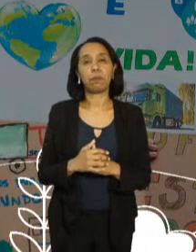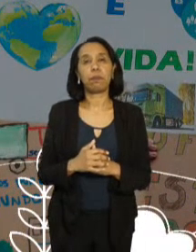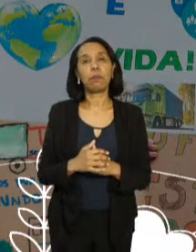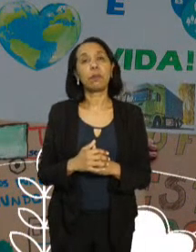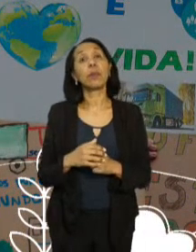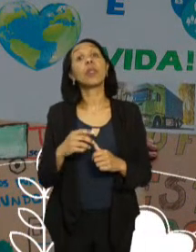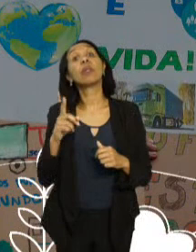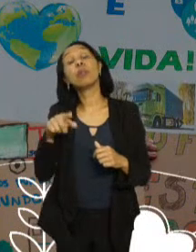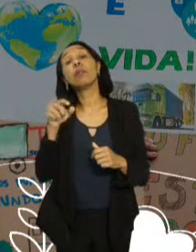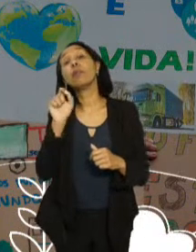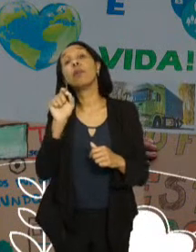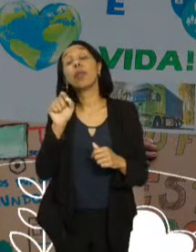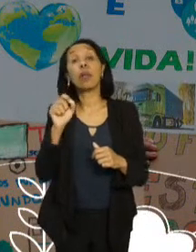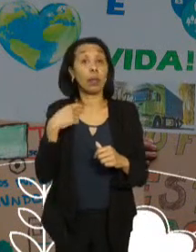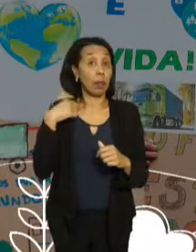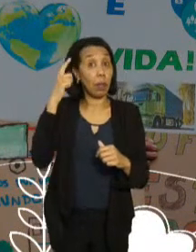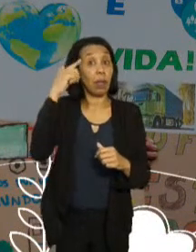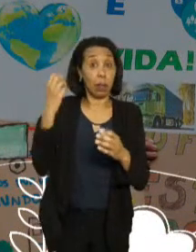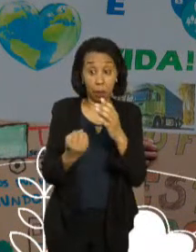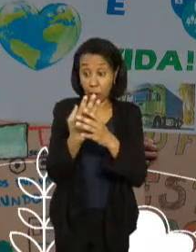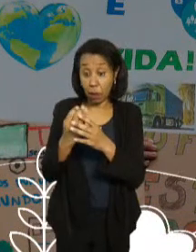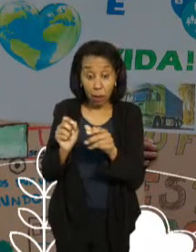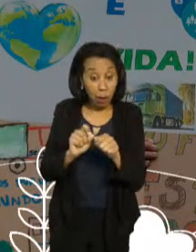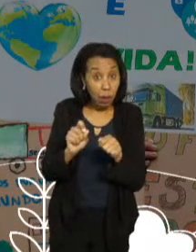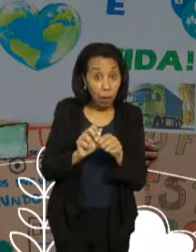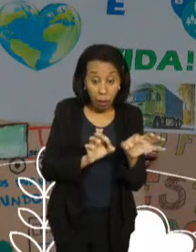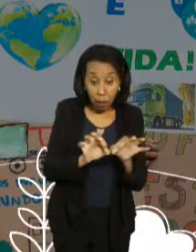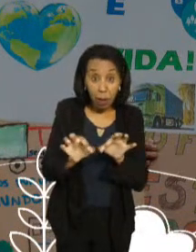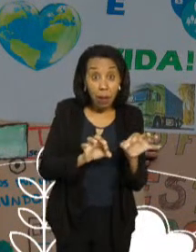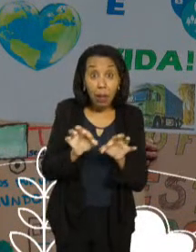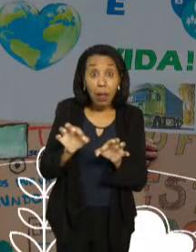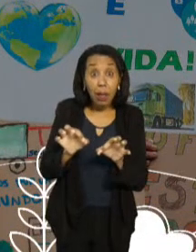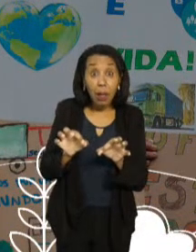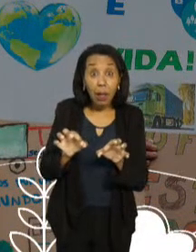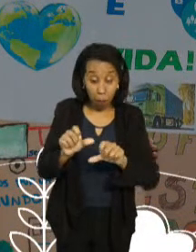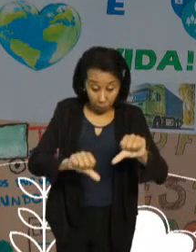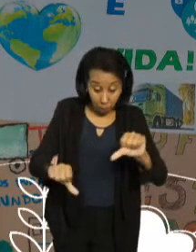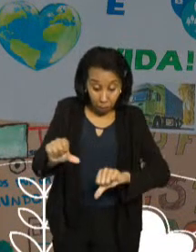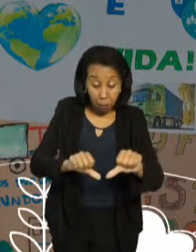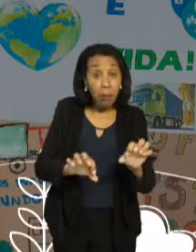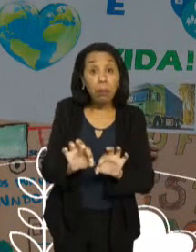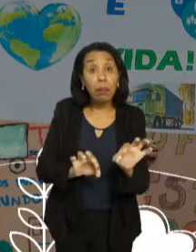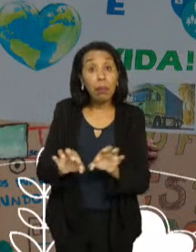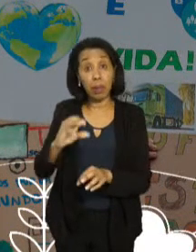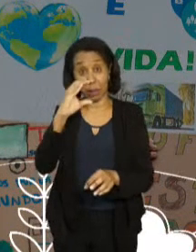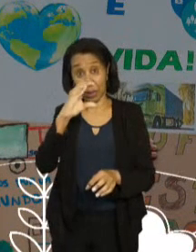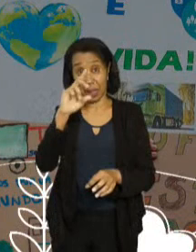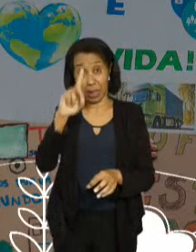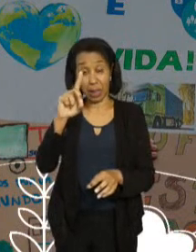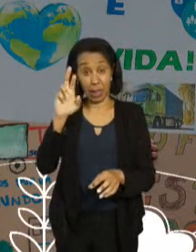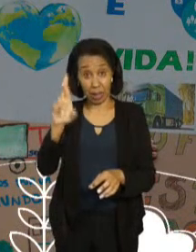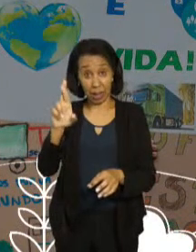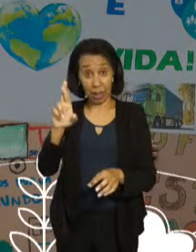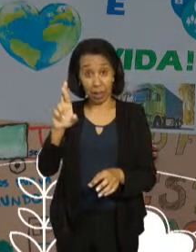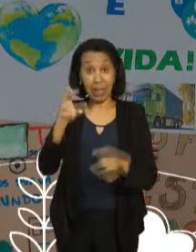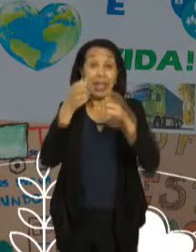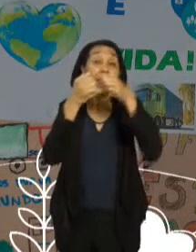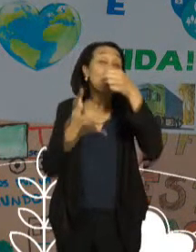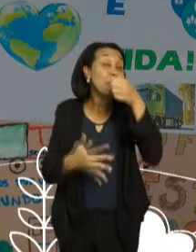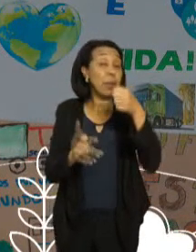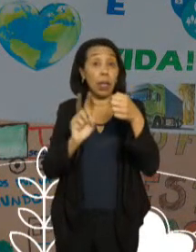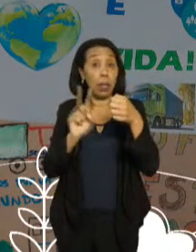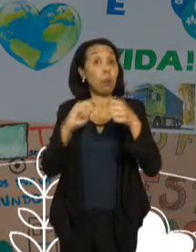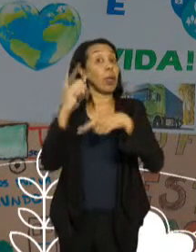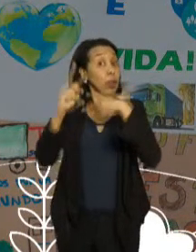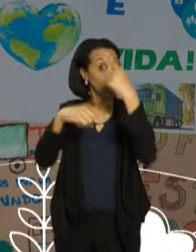Com isso, então, nós criamos condições para o preparo do CDR. Não vou me descer a detalhes nesse slide, mas